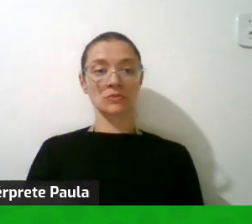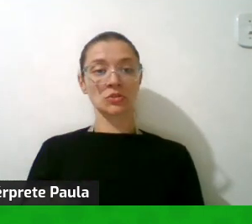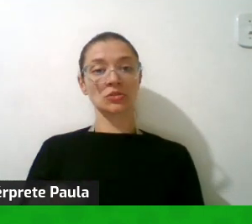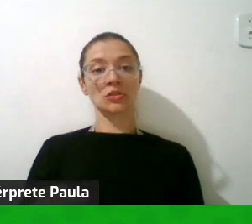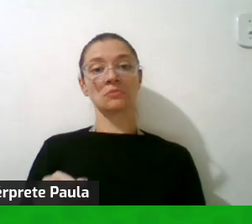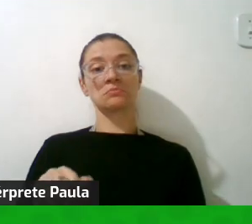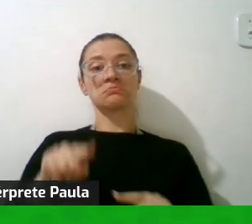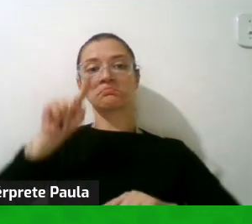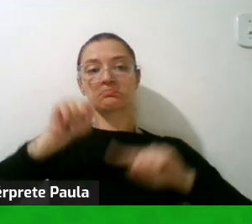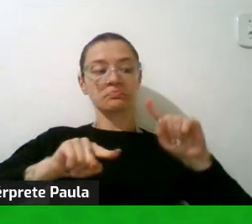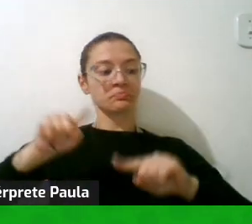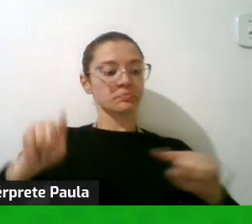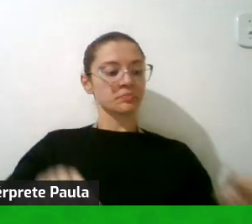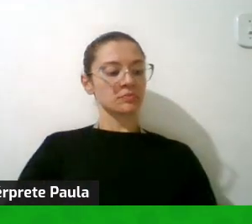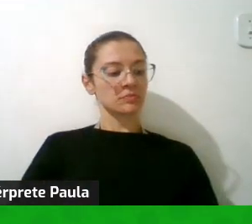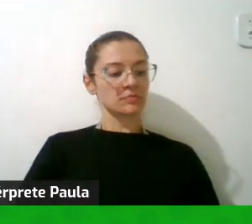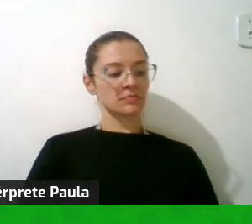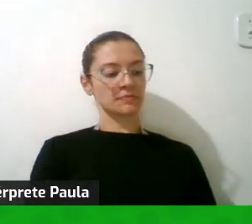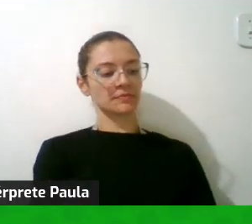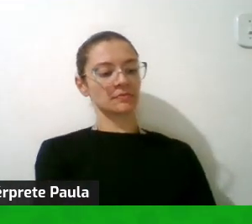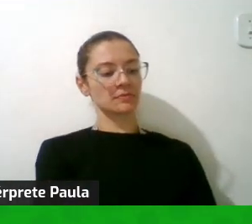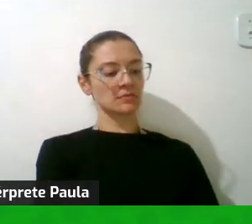V.